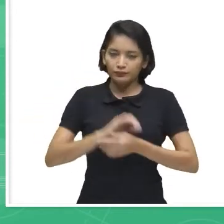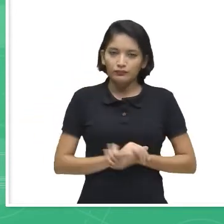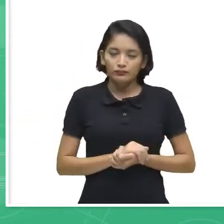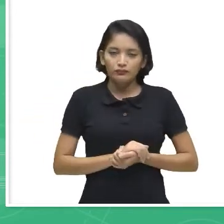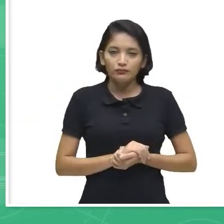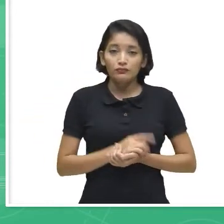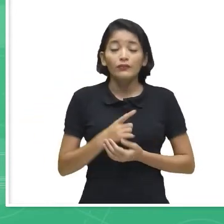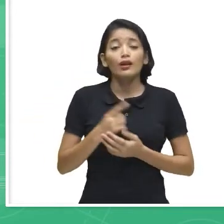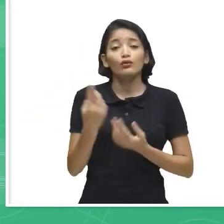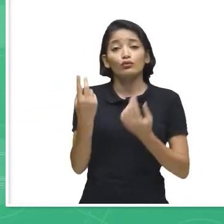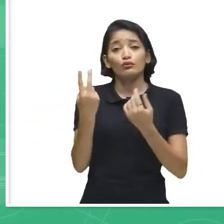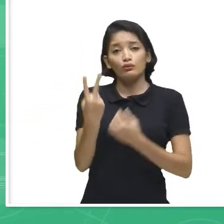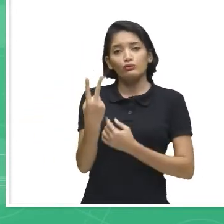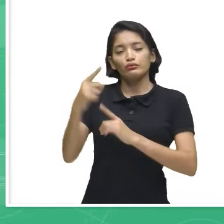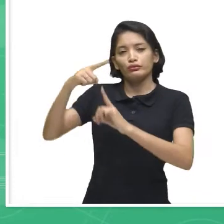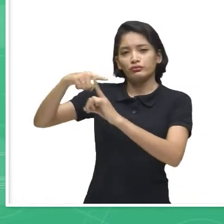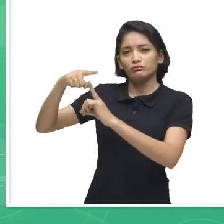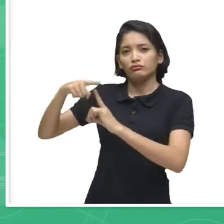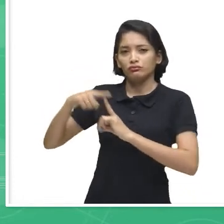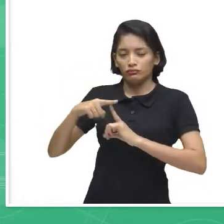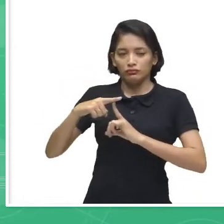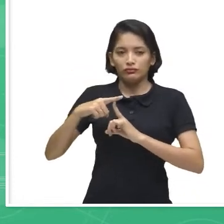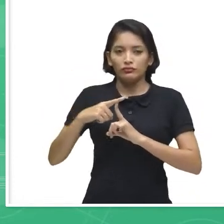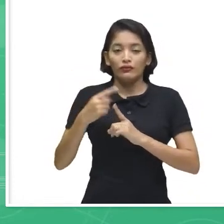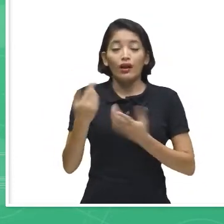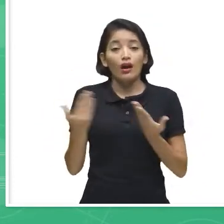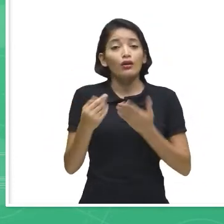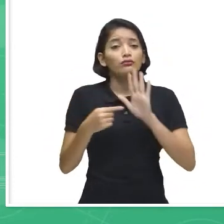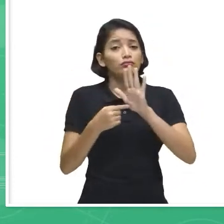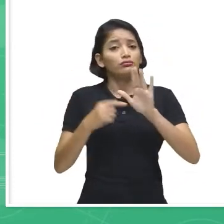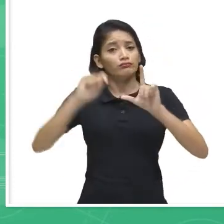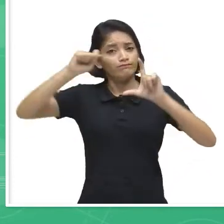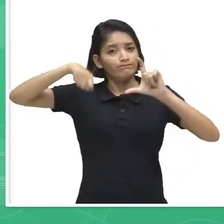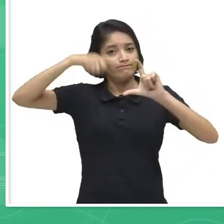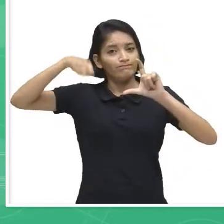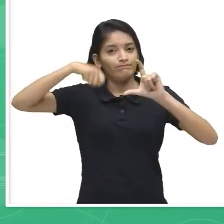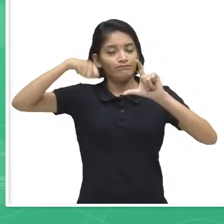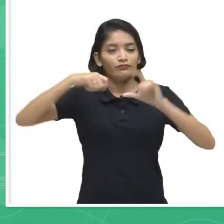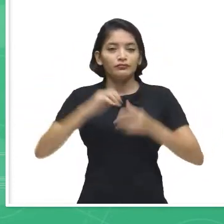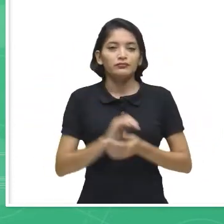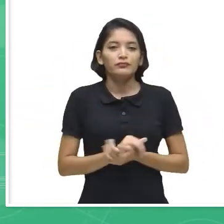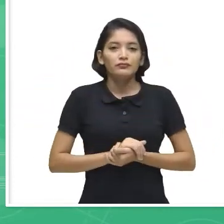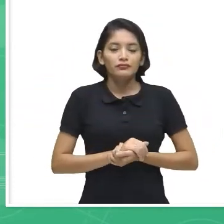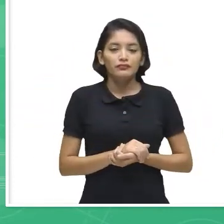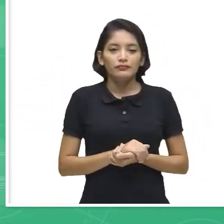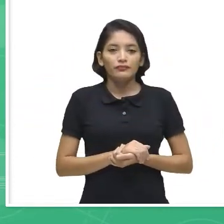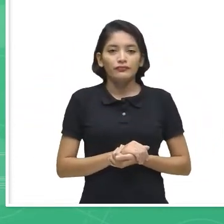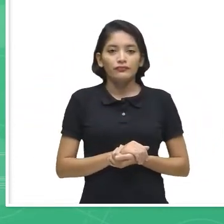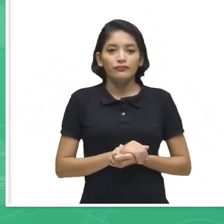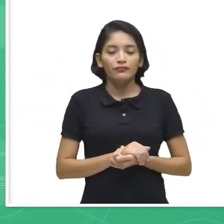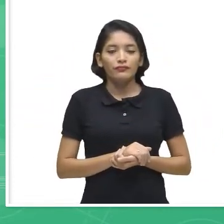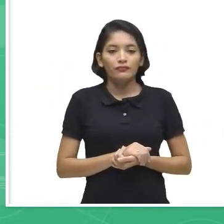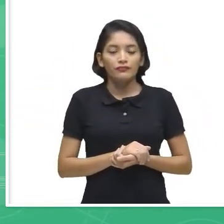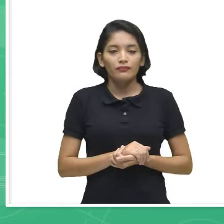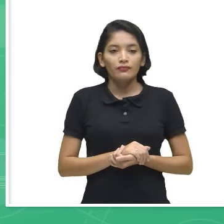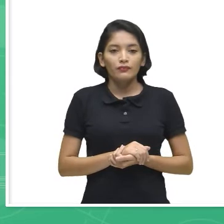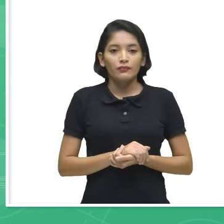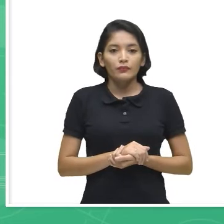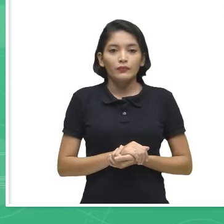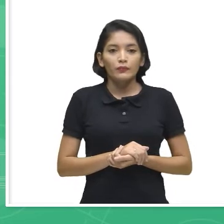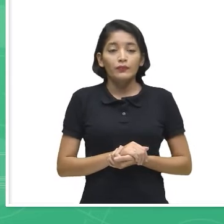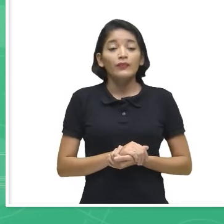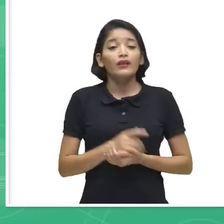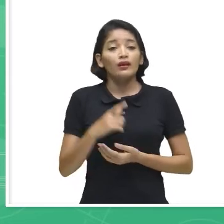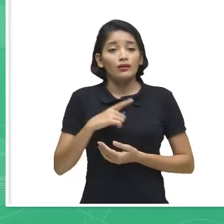duas superfícies equipotenciais. Vamos ver um videozinho? Olha só. No videozinho, nós temos aí as